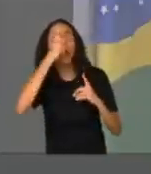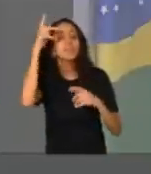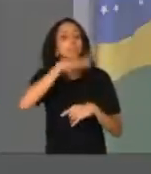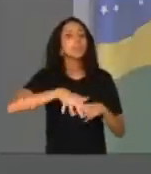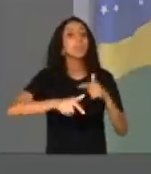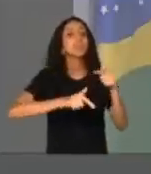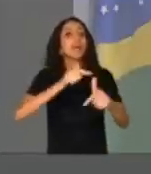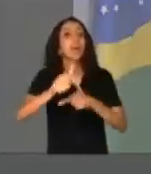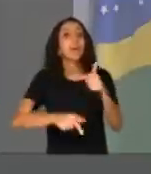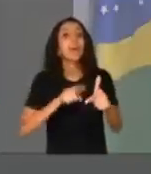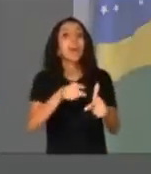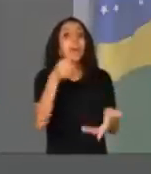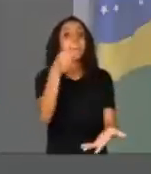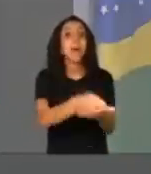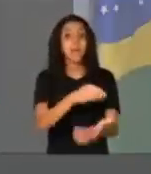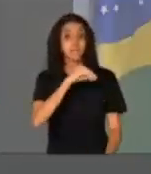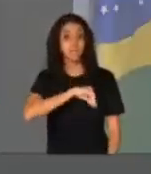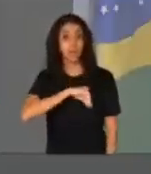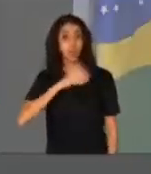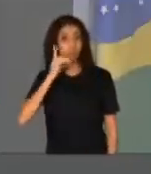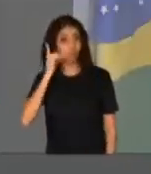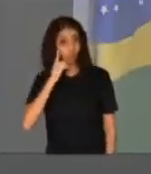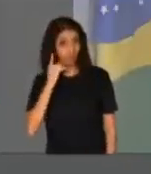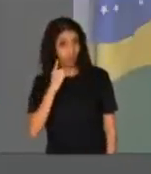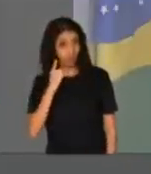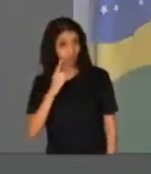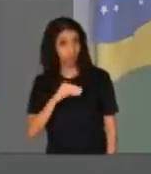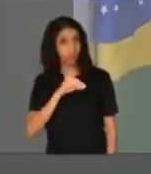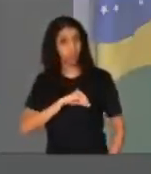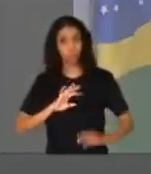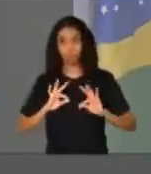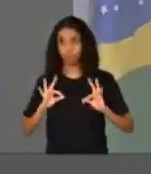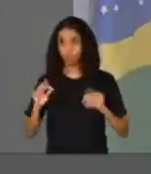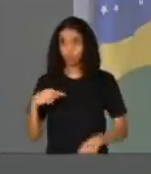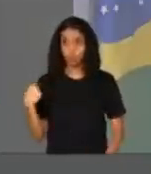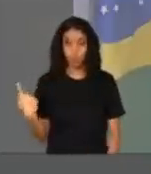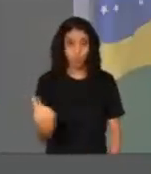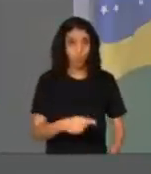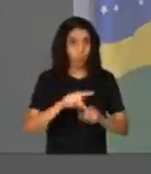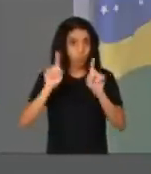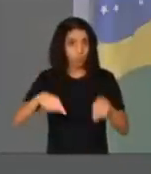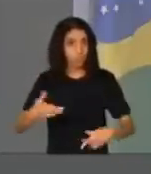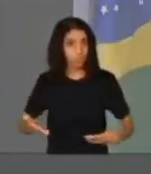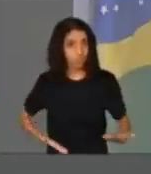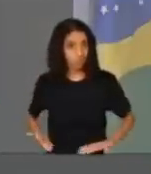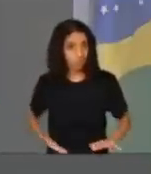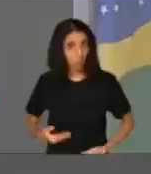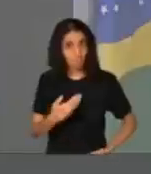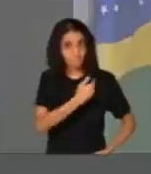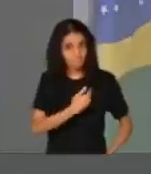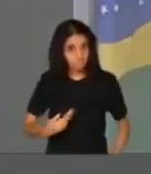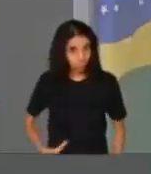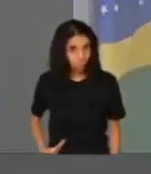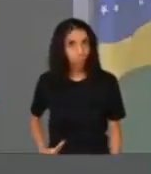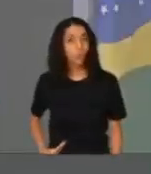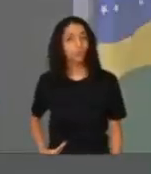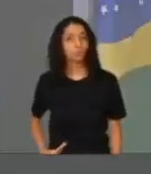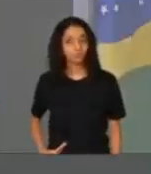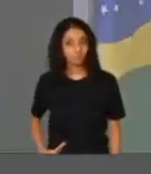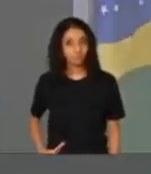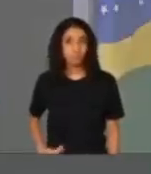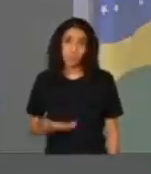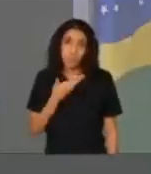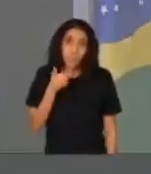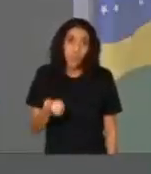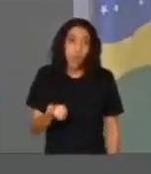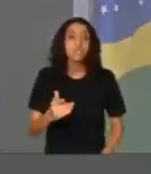produz, paga o nosso salário e de todos os funcionalismos públicos, de todo o setor público. É muito